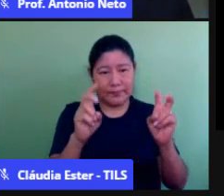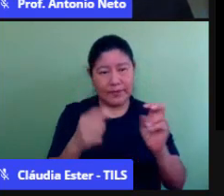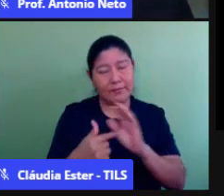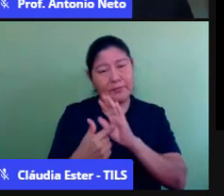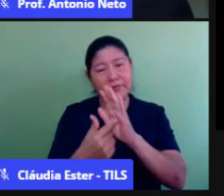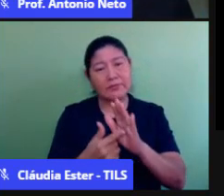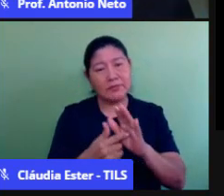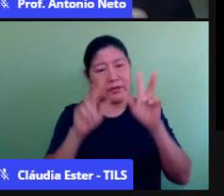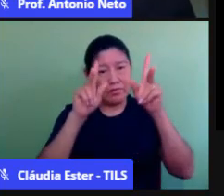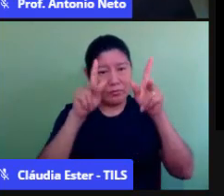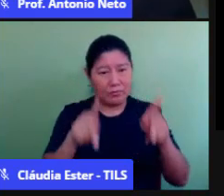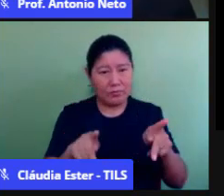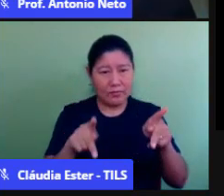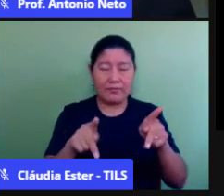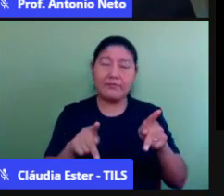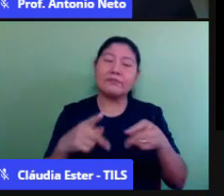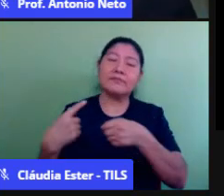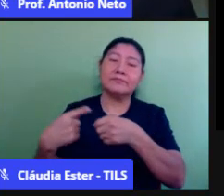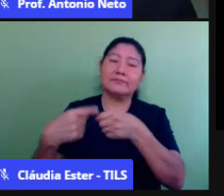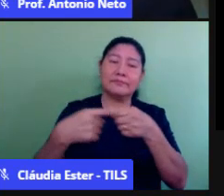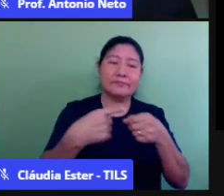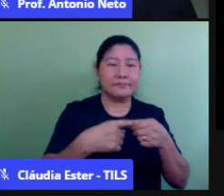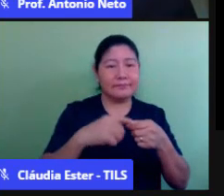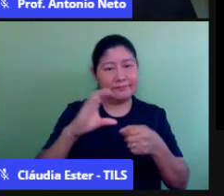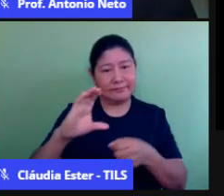região. Próximo.